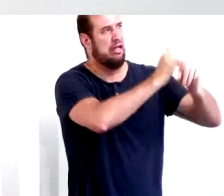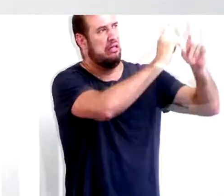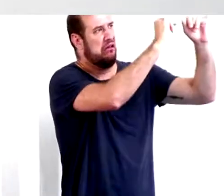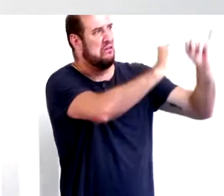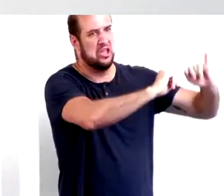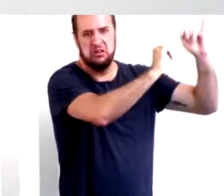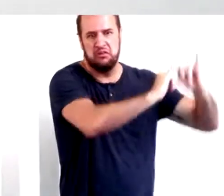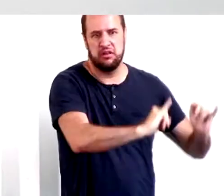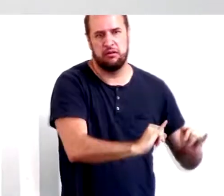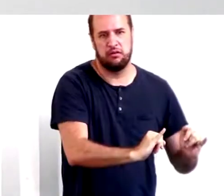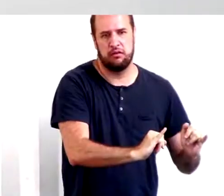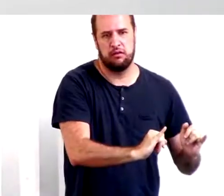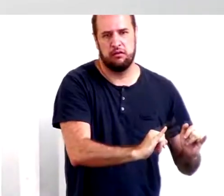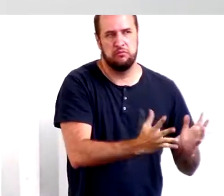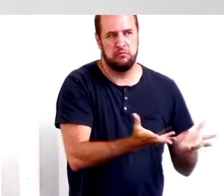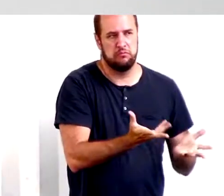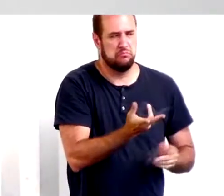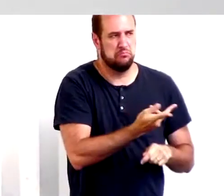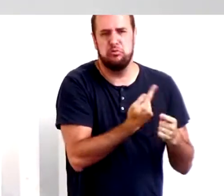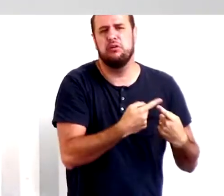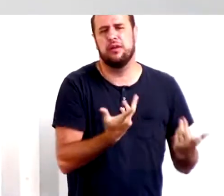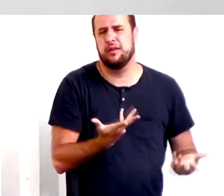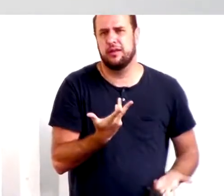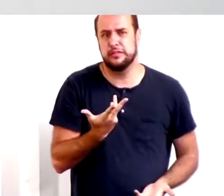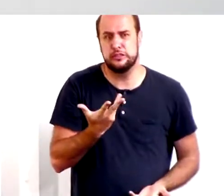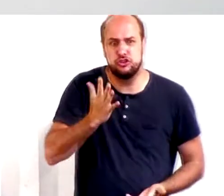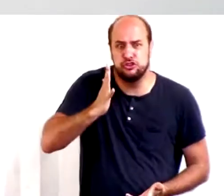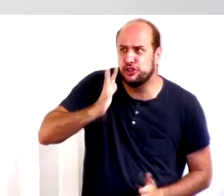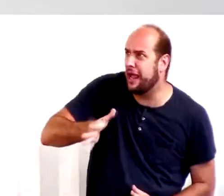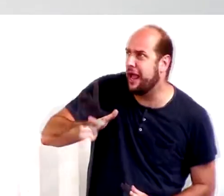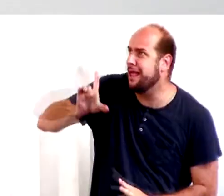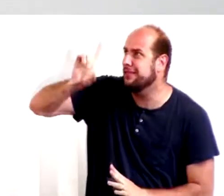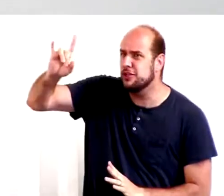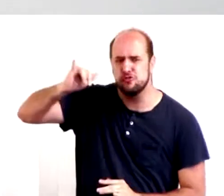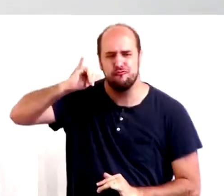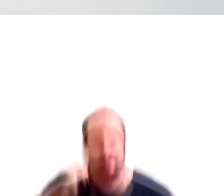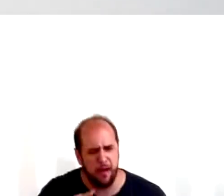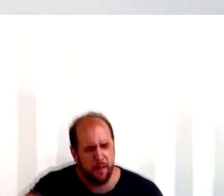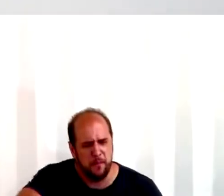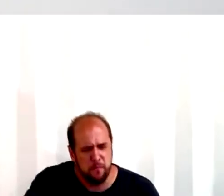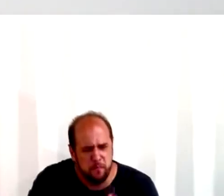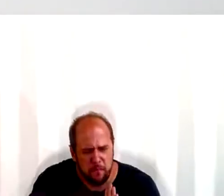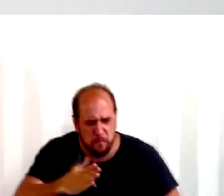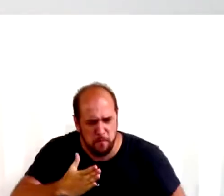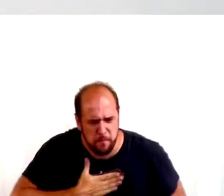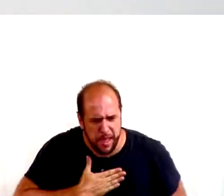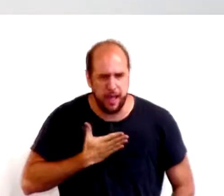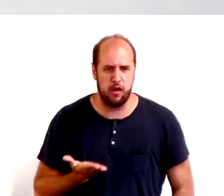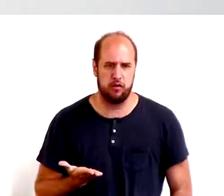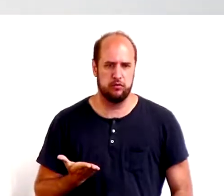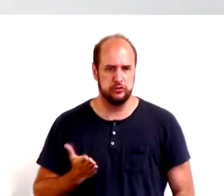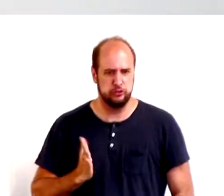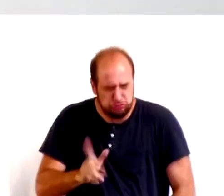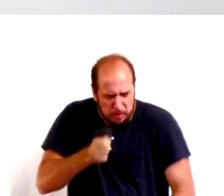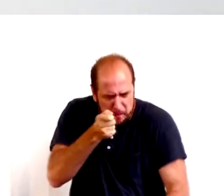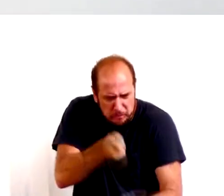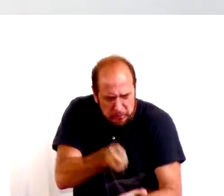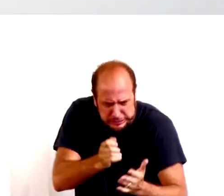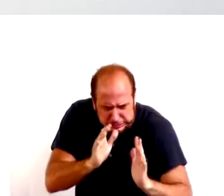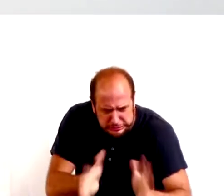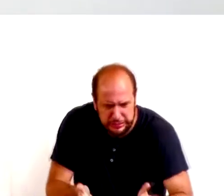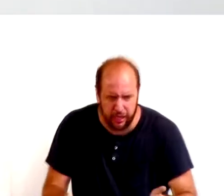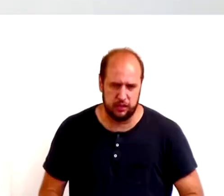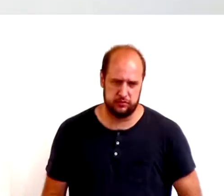Se eles já eram uma propriedade só de Deus, comprada, como depois, quando Paulo